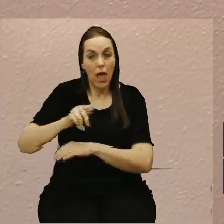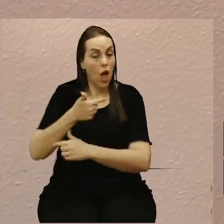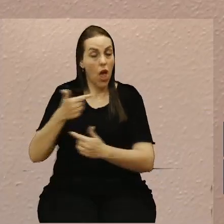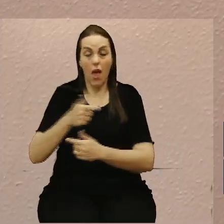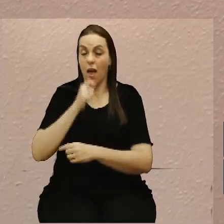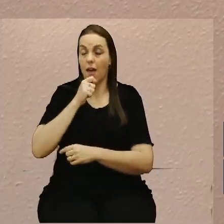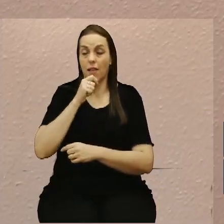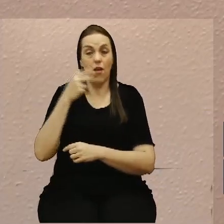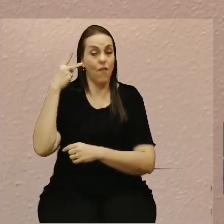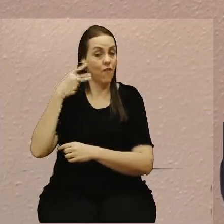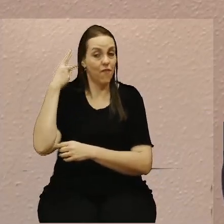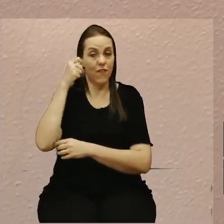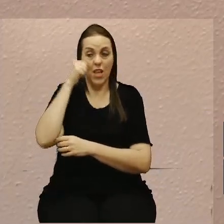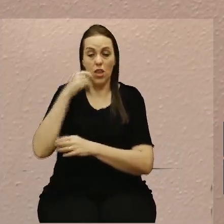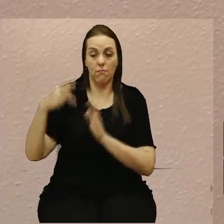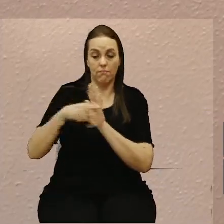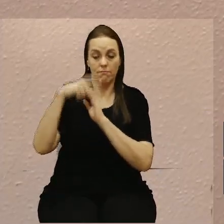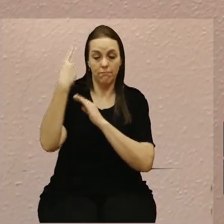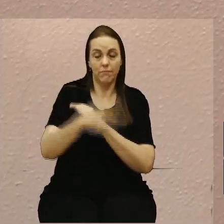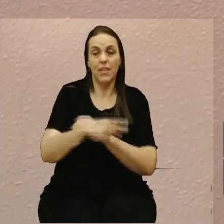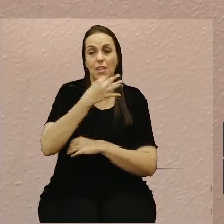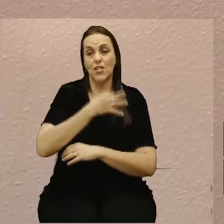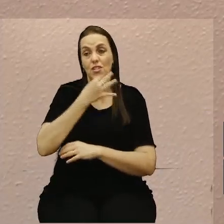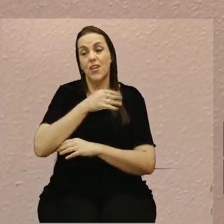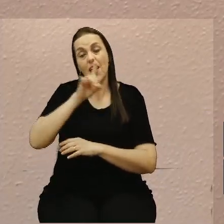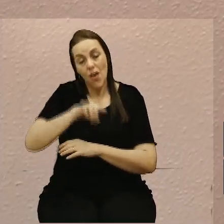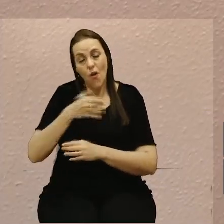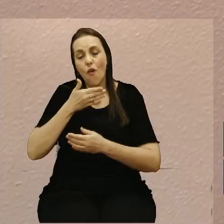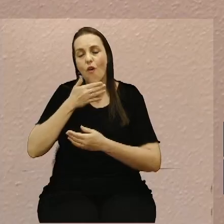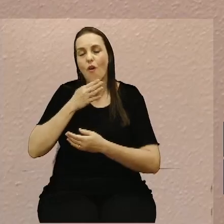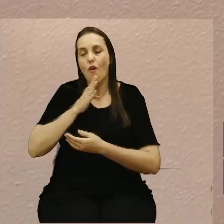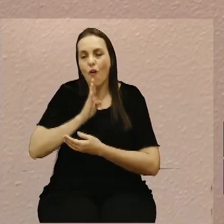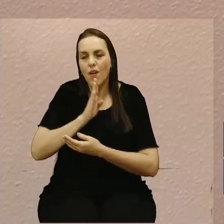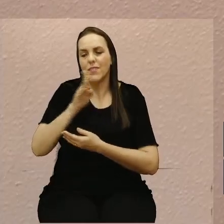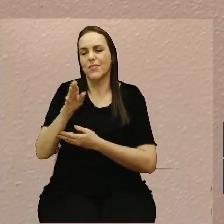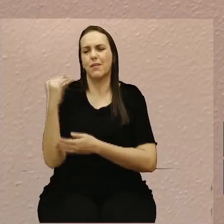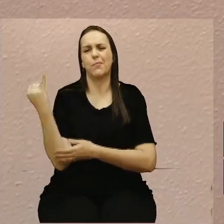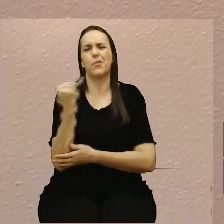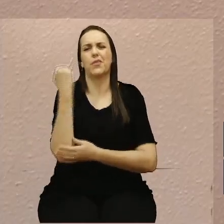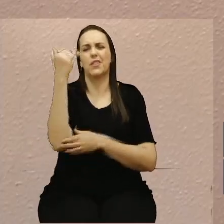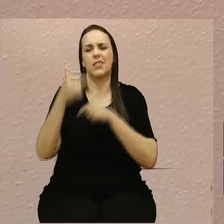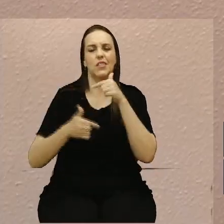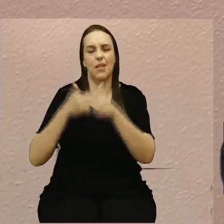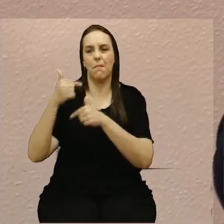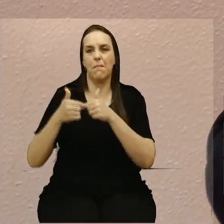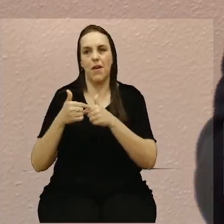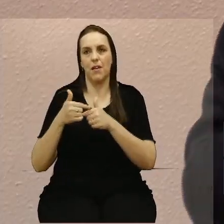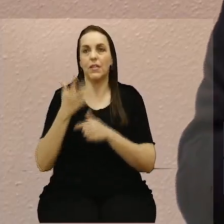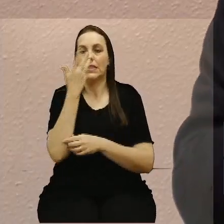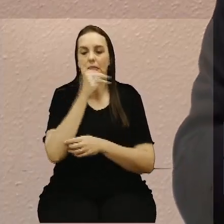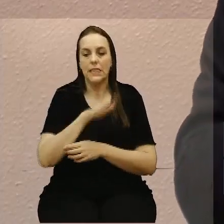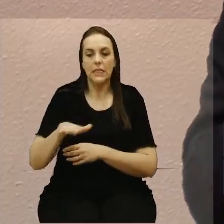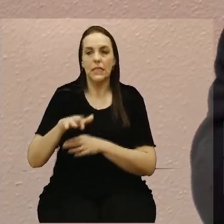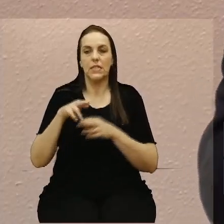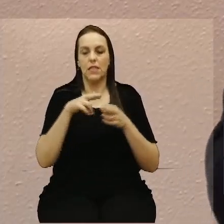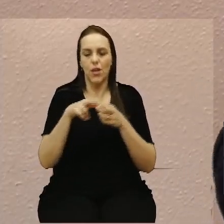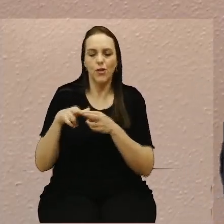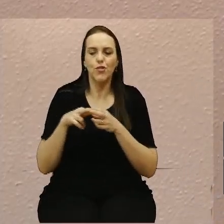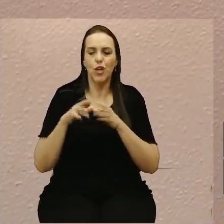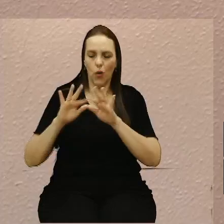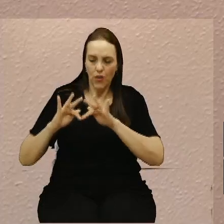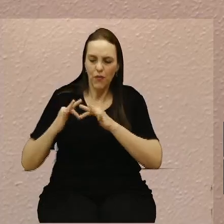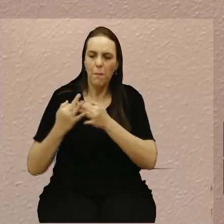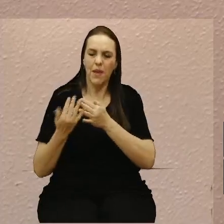vereadora dessa cidade e pude conhecer o importantíssimo trabalho que eles realizam com as crianças da região e com as famílias. Então,